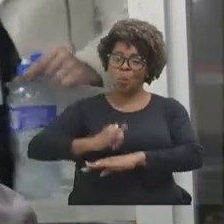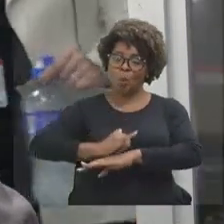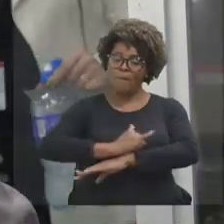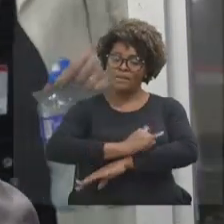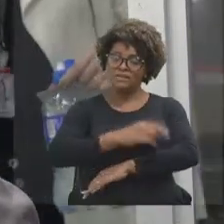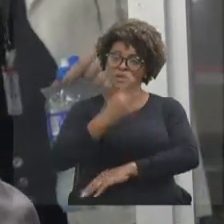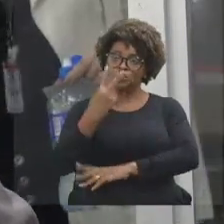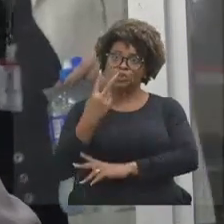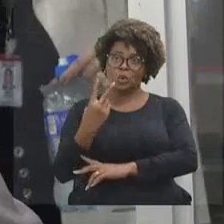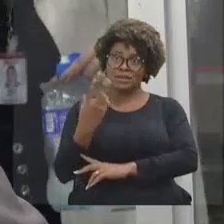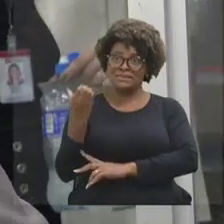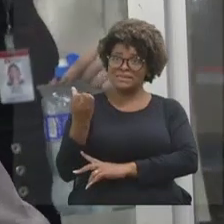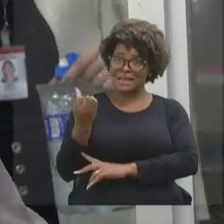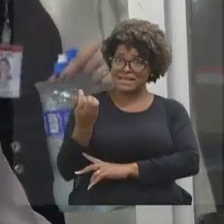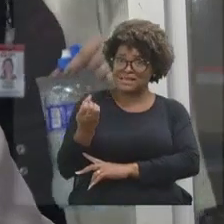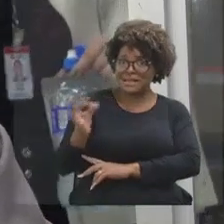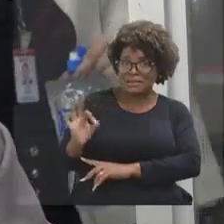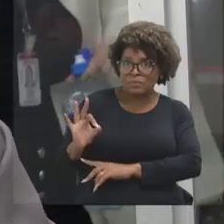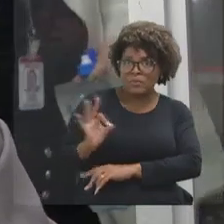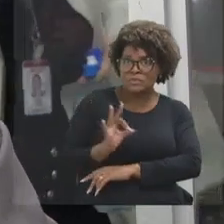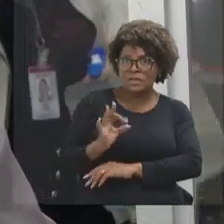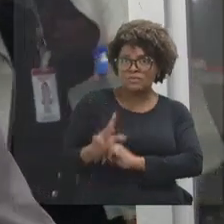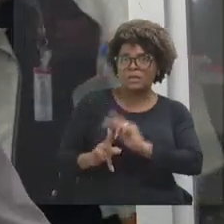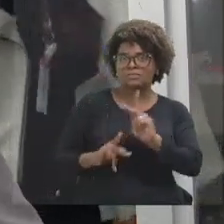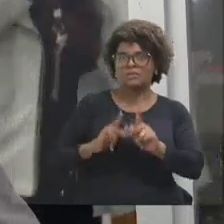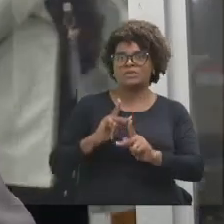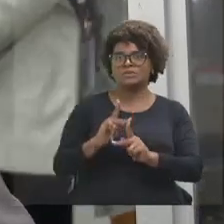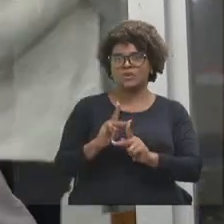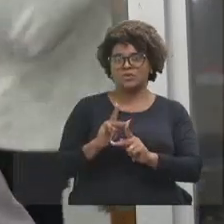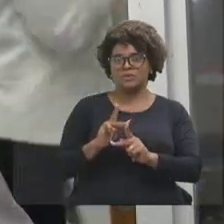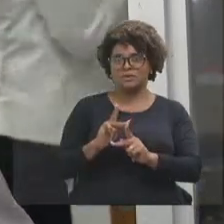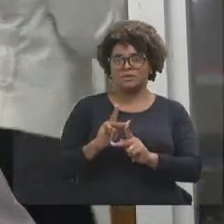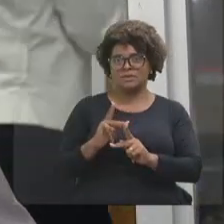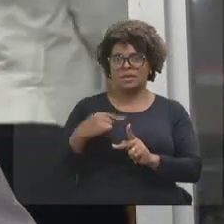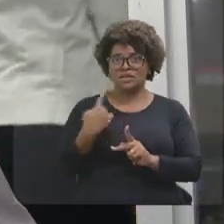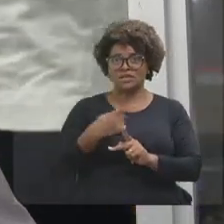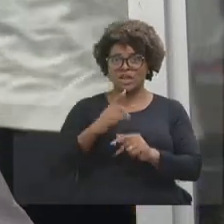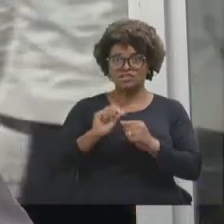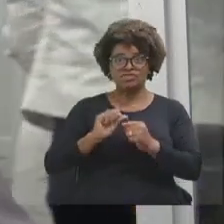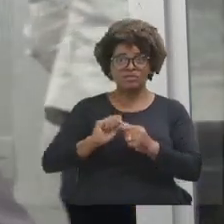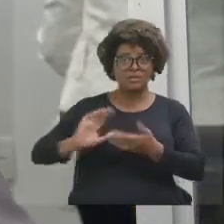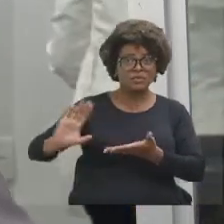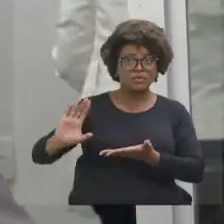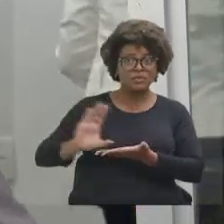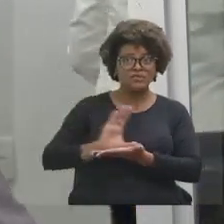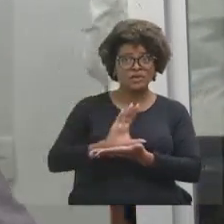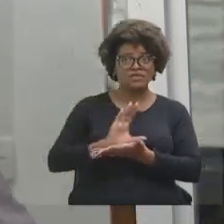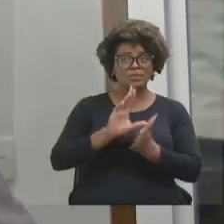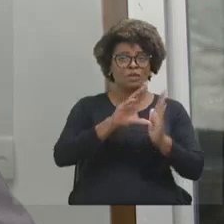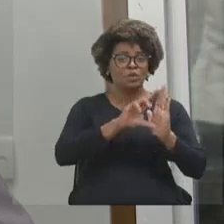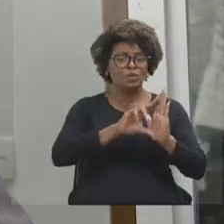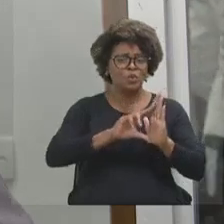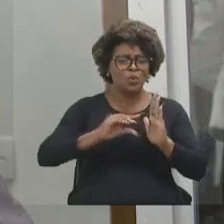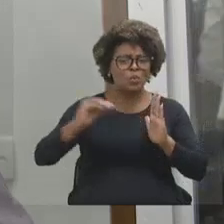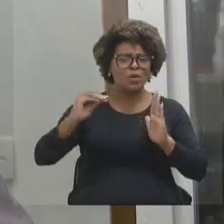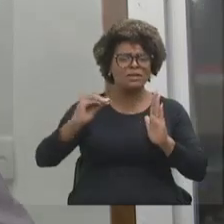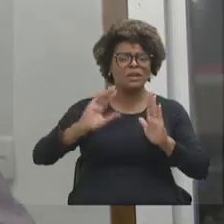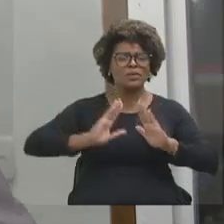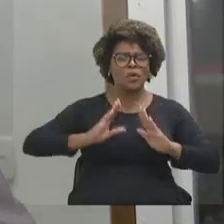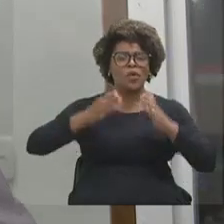população e nós ainda estamos investindo no modelo centrado nos